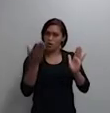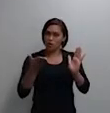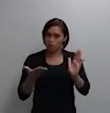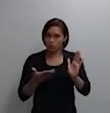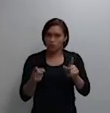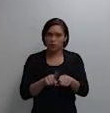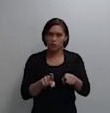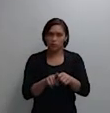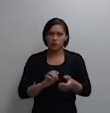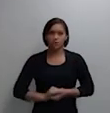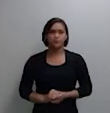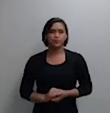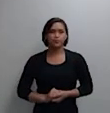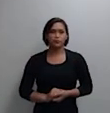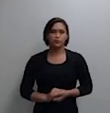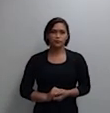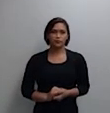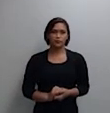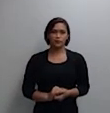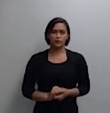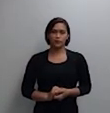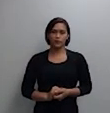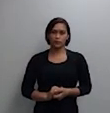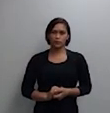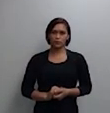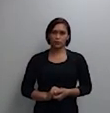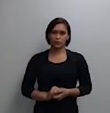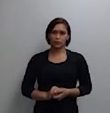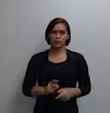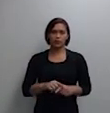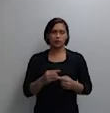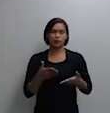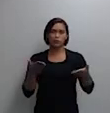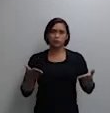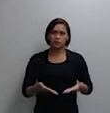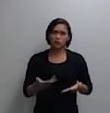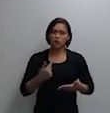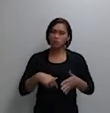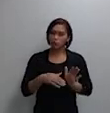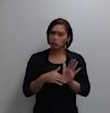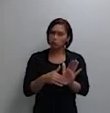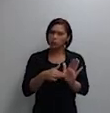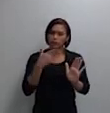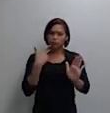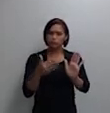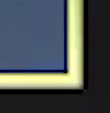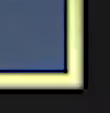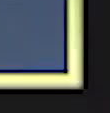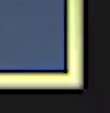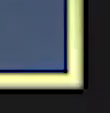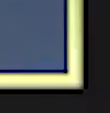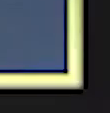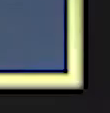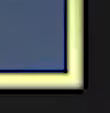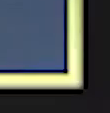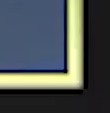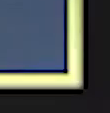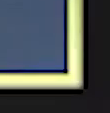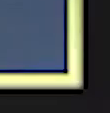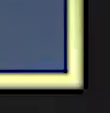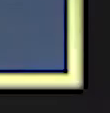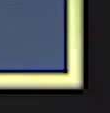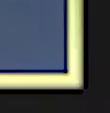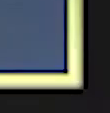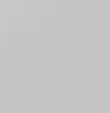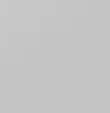varas do Amazonas a medida liminar tem validade até que a primeira sessão analise o mérito do conflito de competência o relator é o ministro